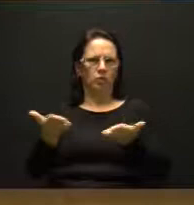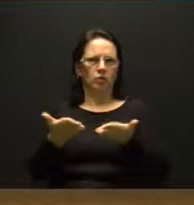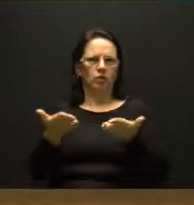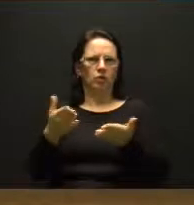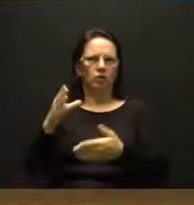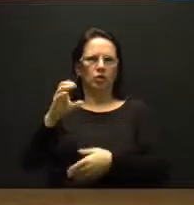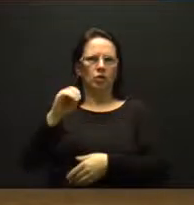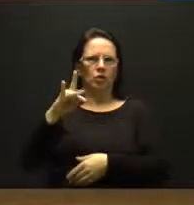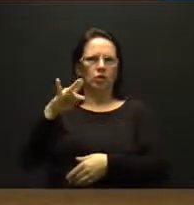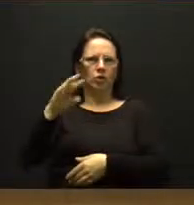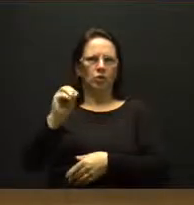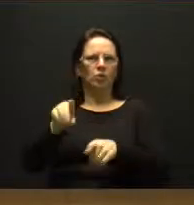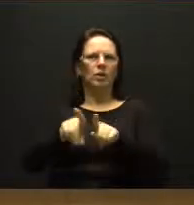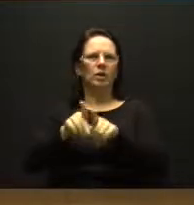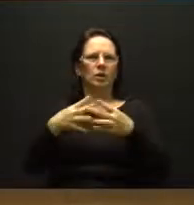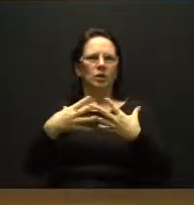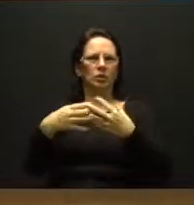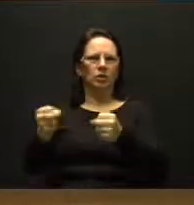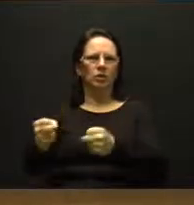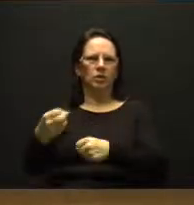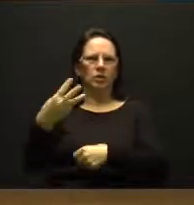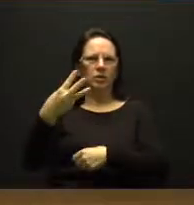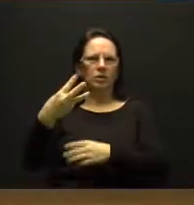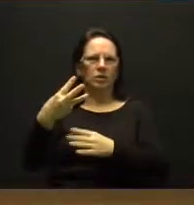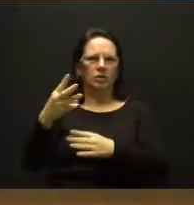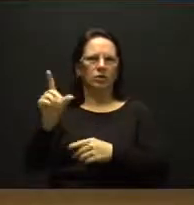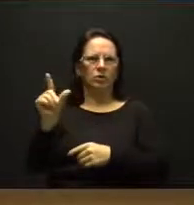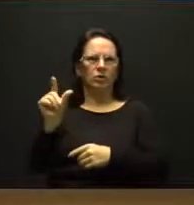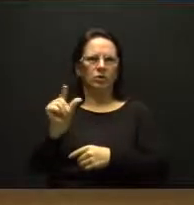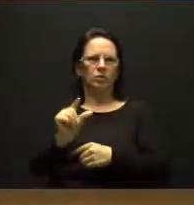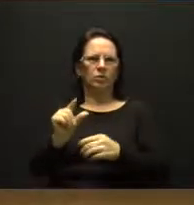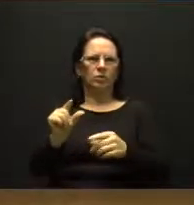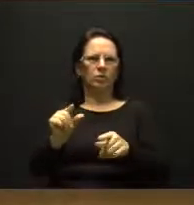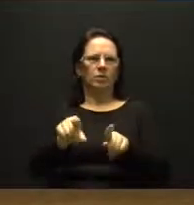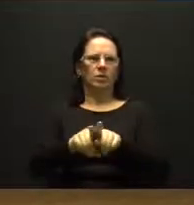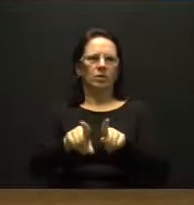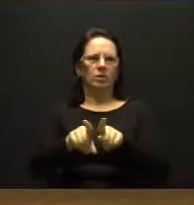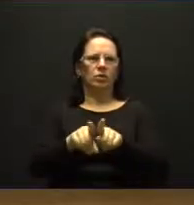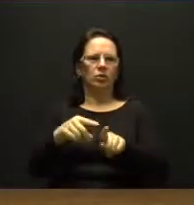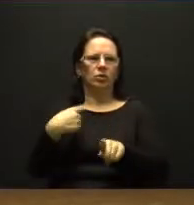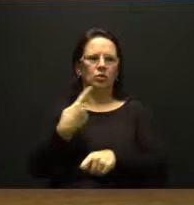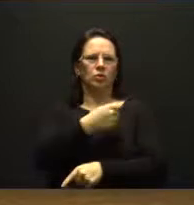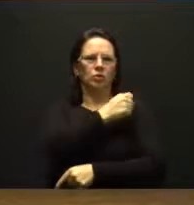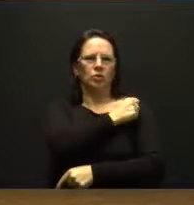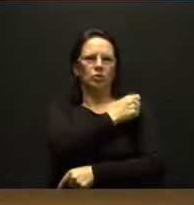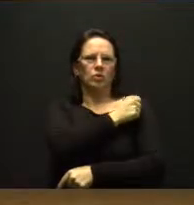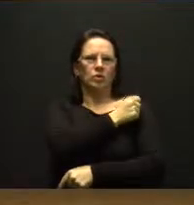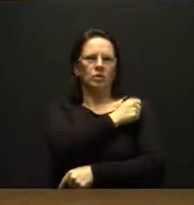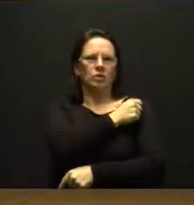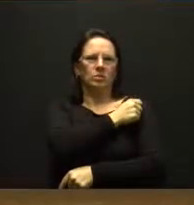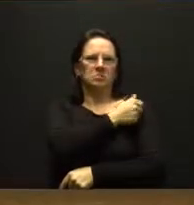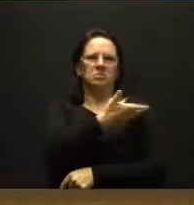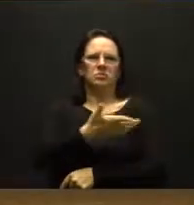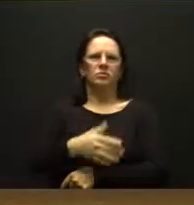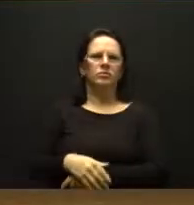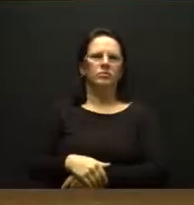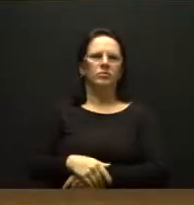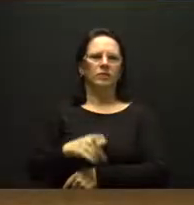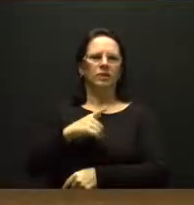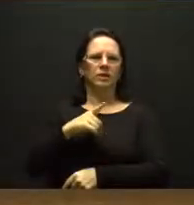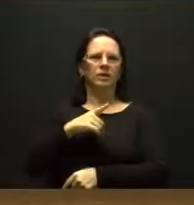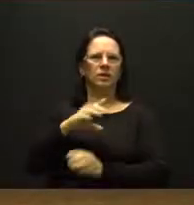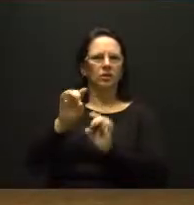conveniada elas recebem três vezes menos do que o valor que nós pagamos pelo nosso aluno da rede municipal então existe um